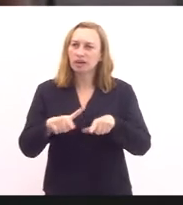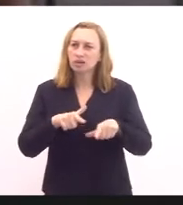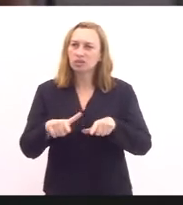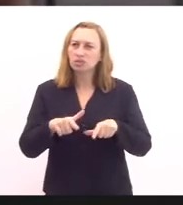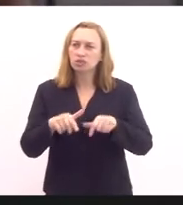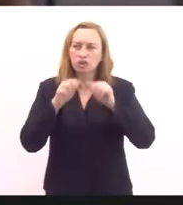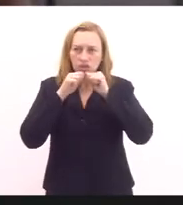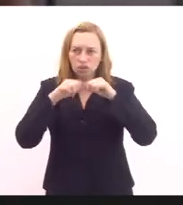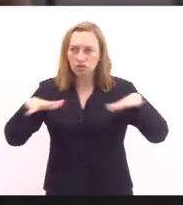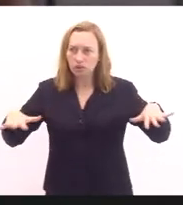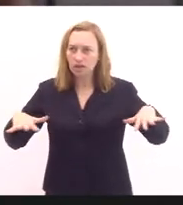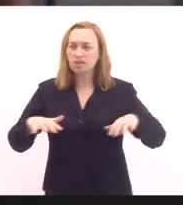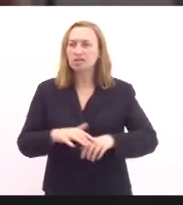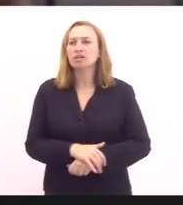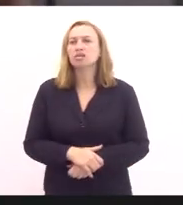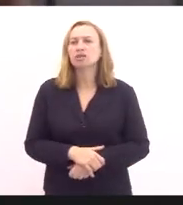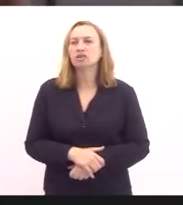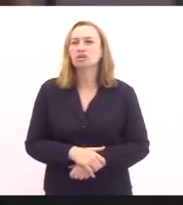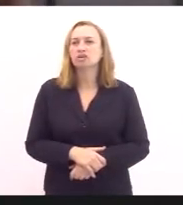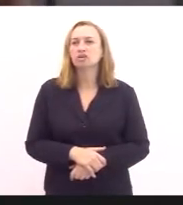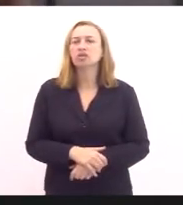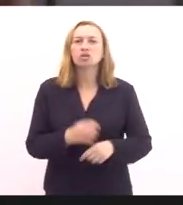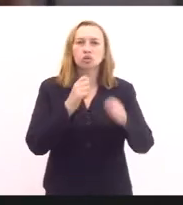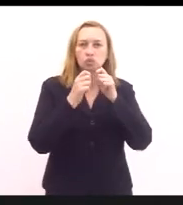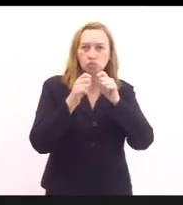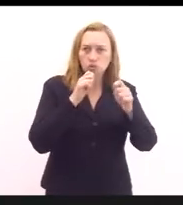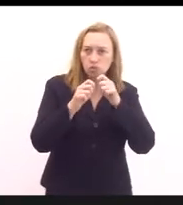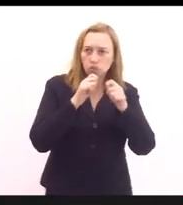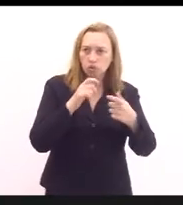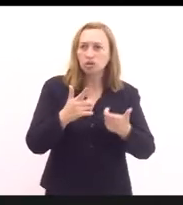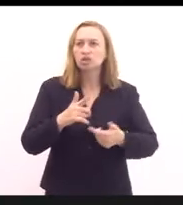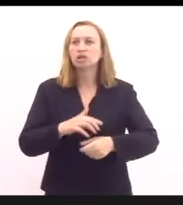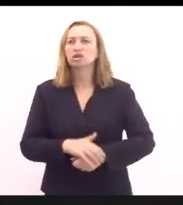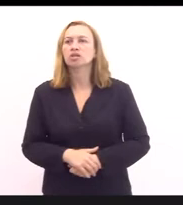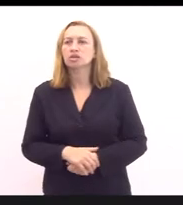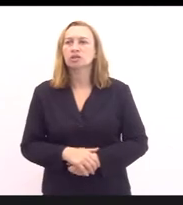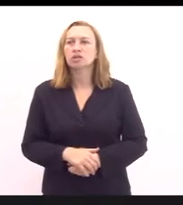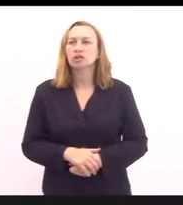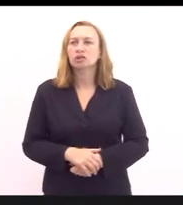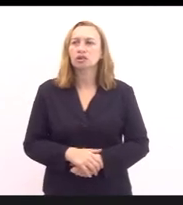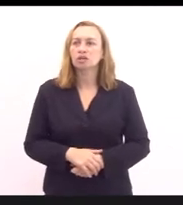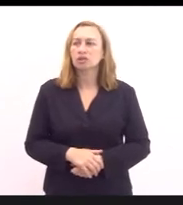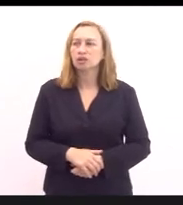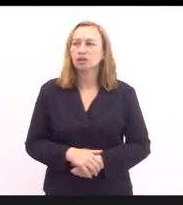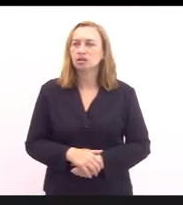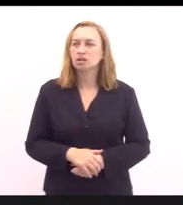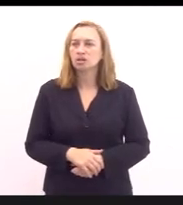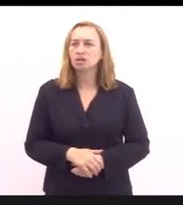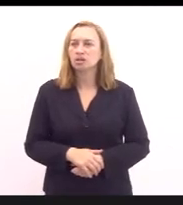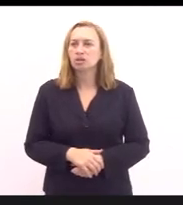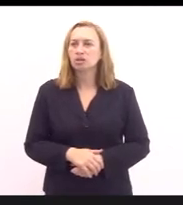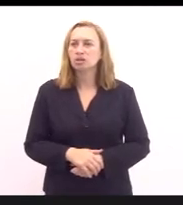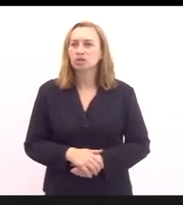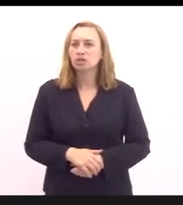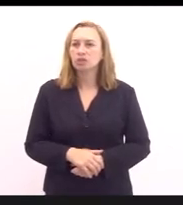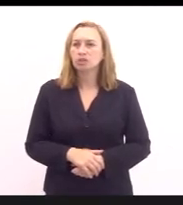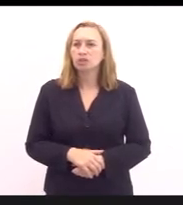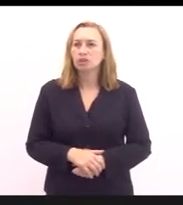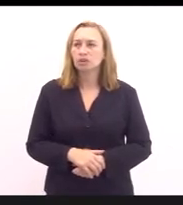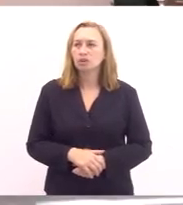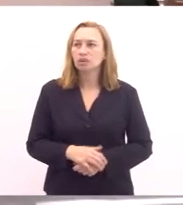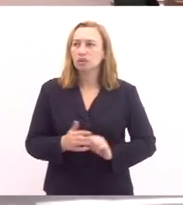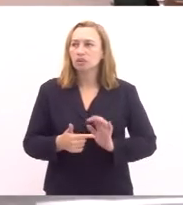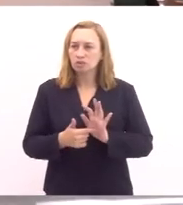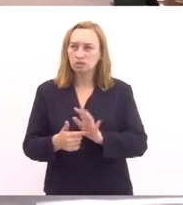divulgação é com jornalistas né com a a mídia tá da luz a este cenário